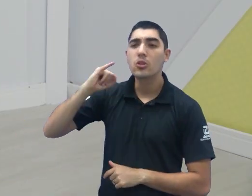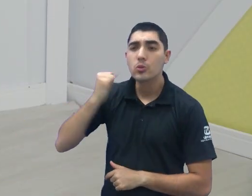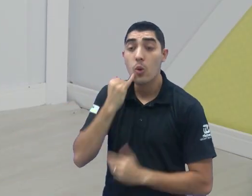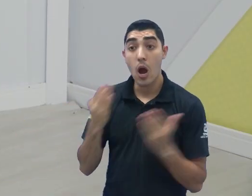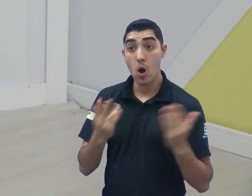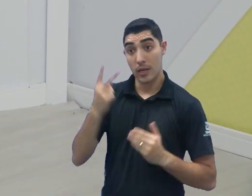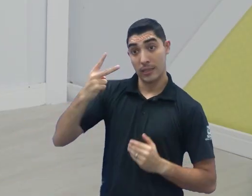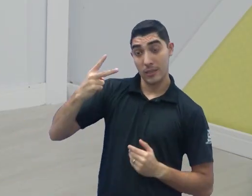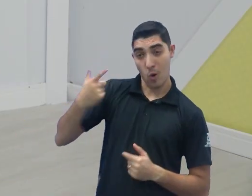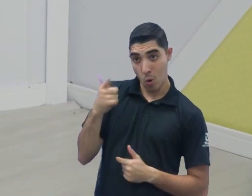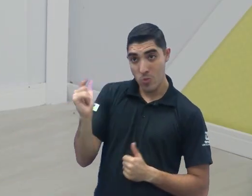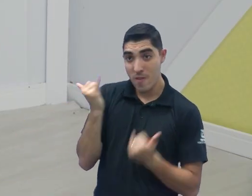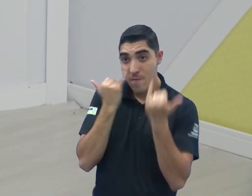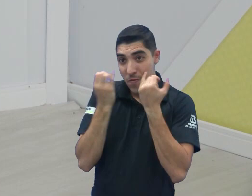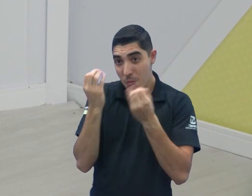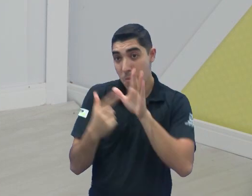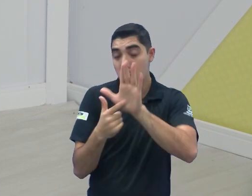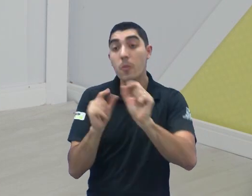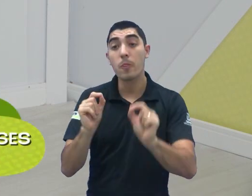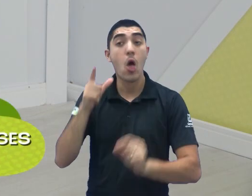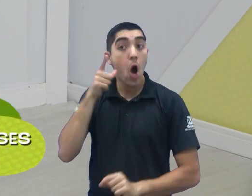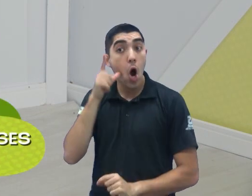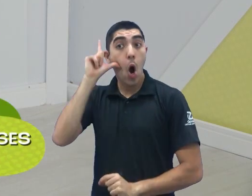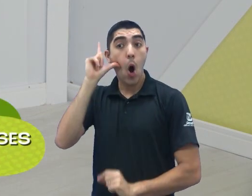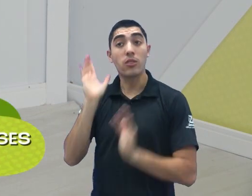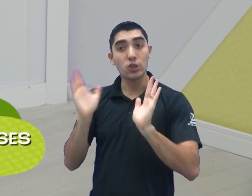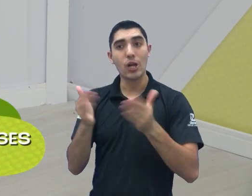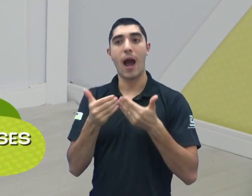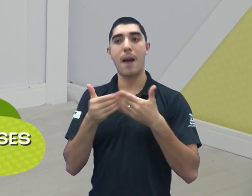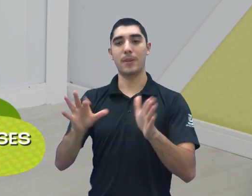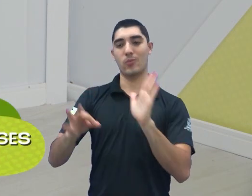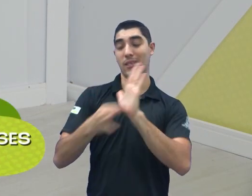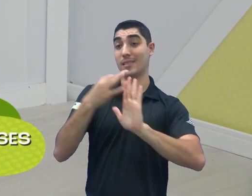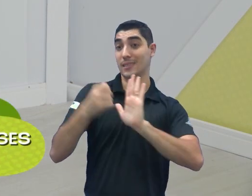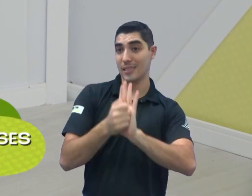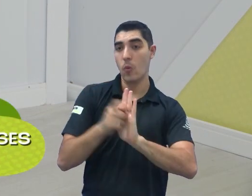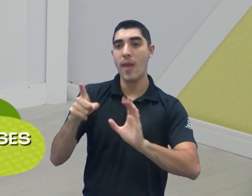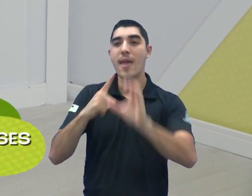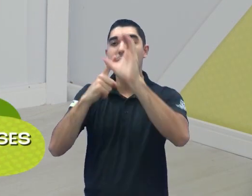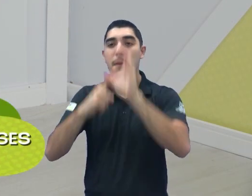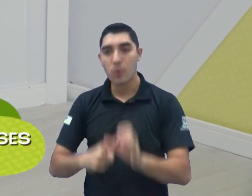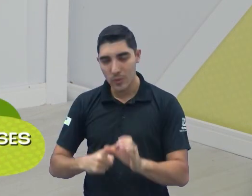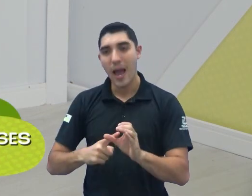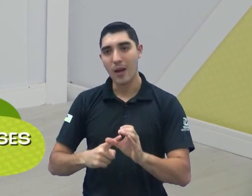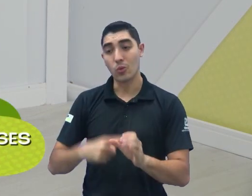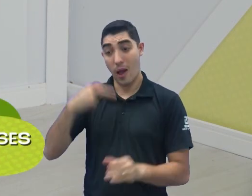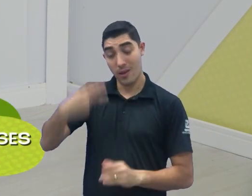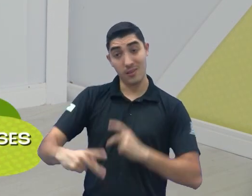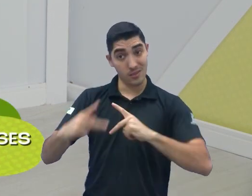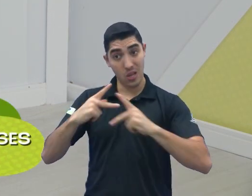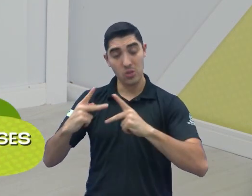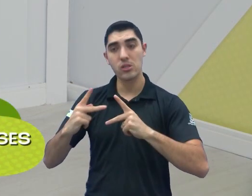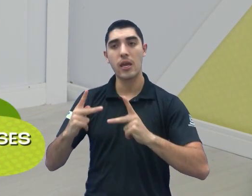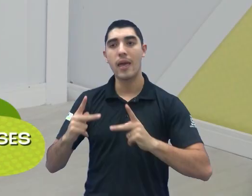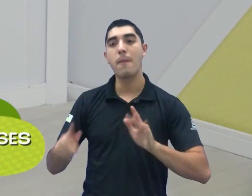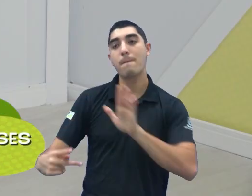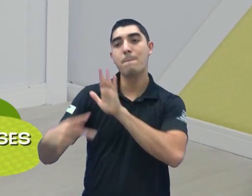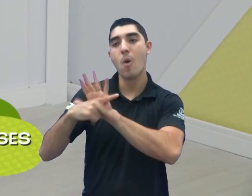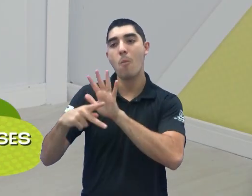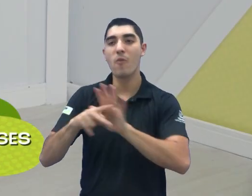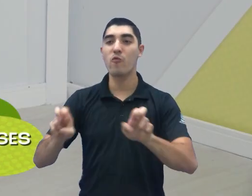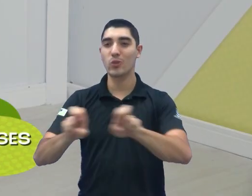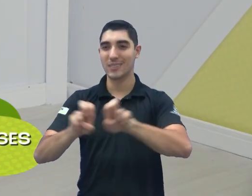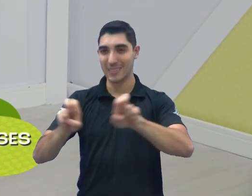olha só, estão abertas desde ontem as inscrições para os campeonatos joseense de futsal 2026 para as